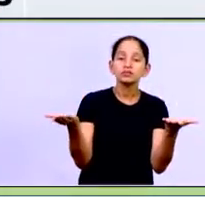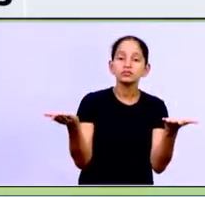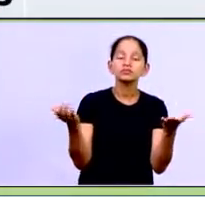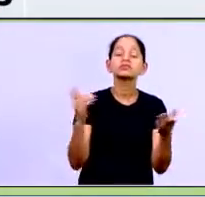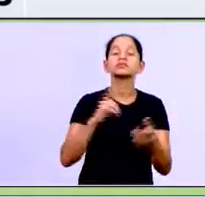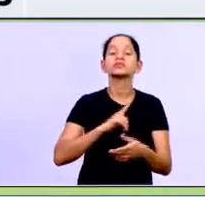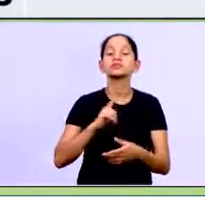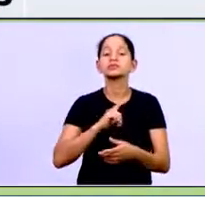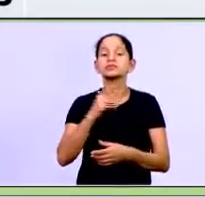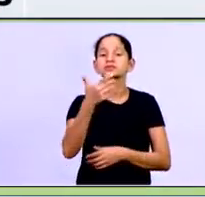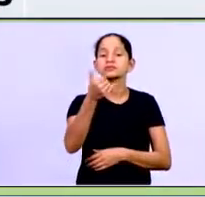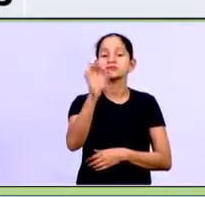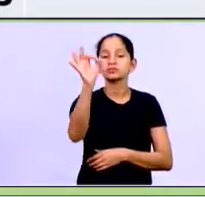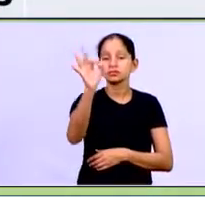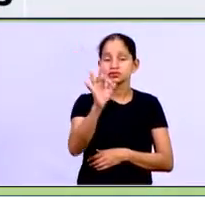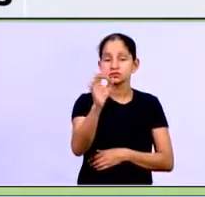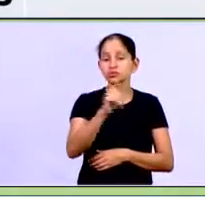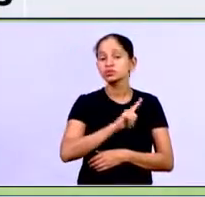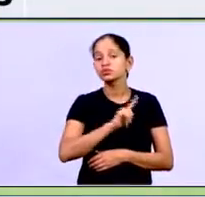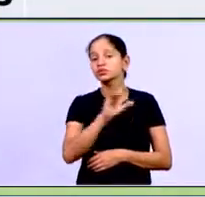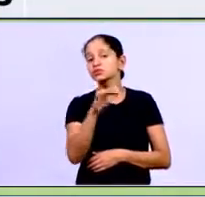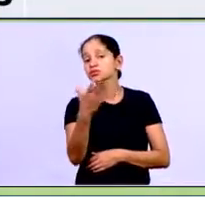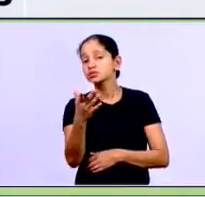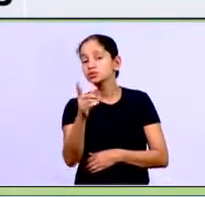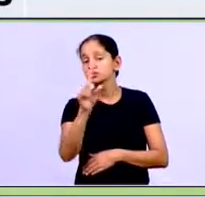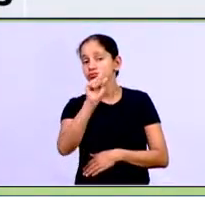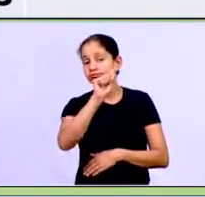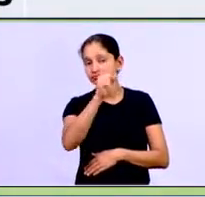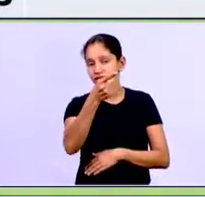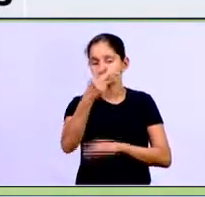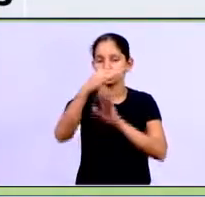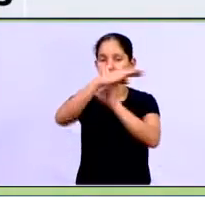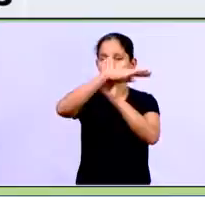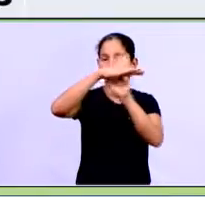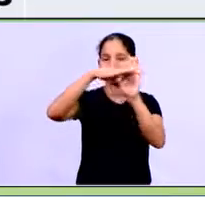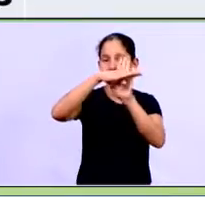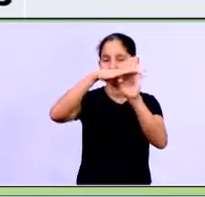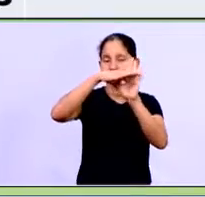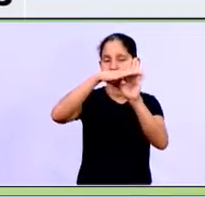calcular 10% de 10.000, R$1.000.